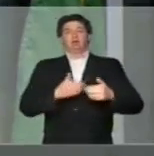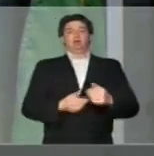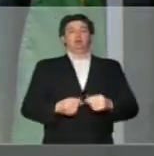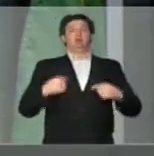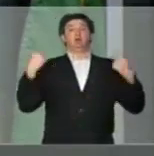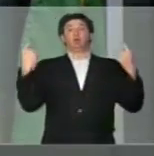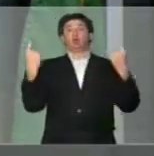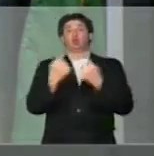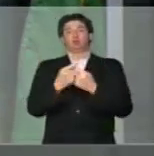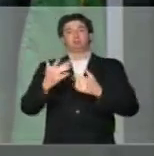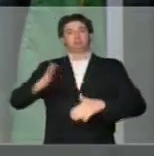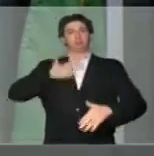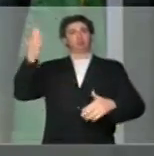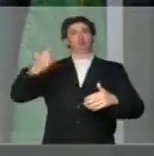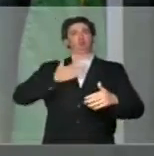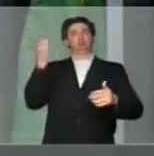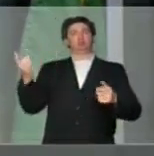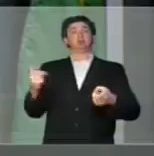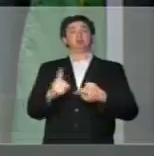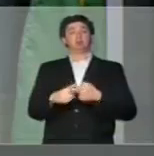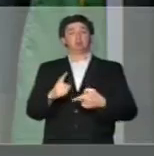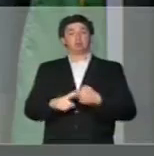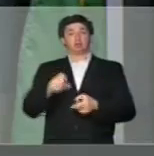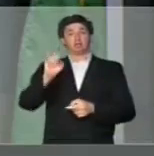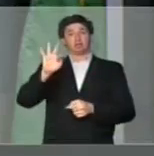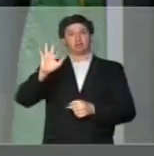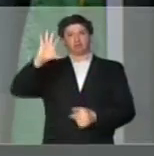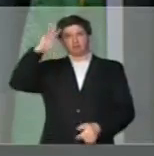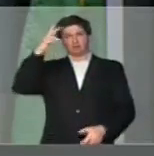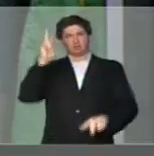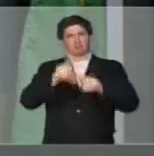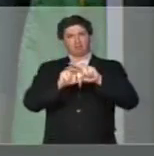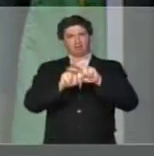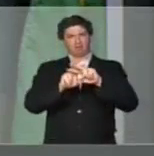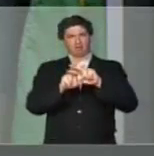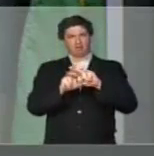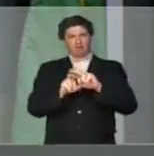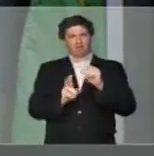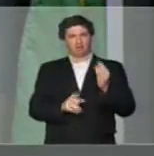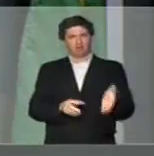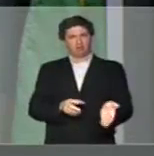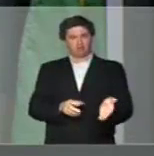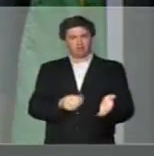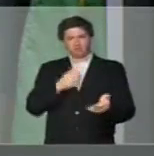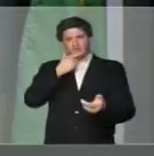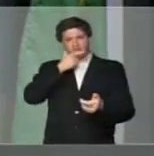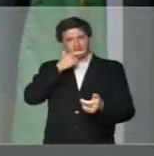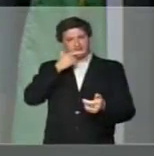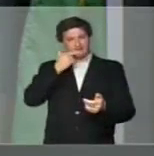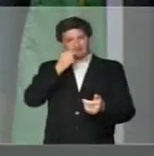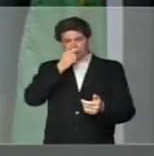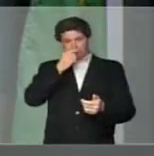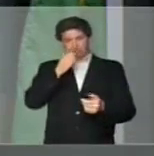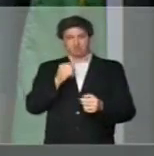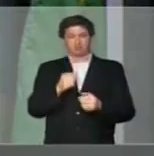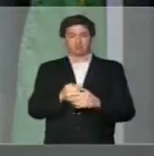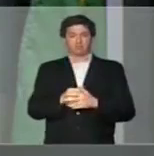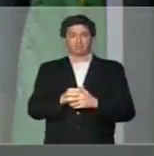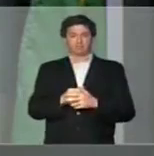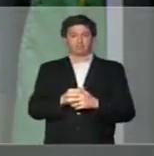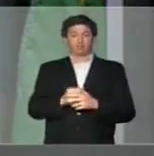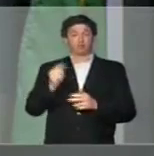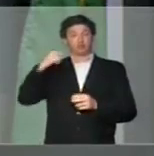nós fomos surpreendidos pela decisão do STF. Uma decisão que o tempo dos